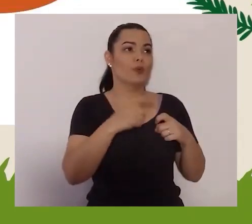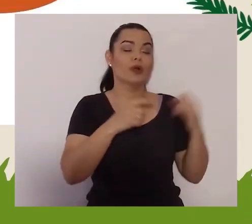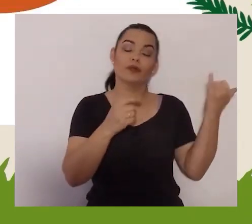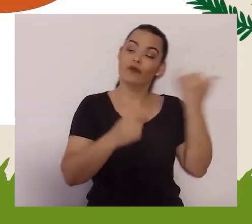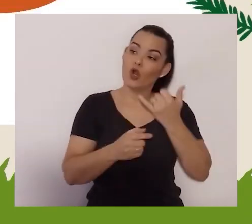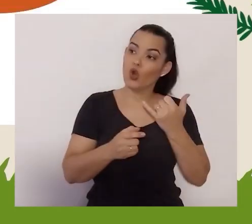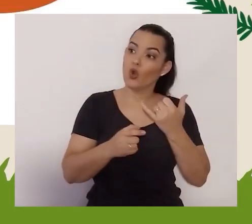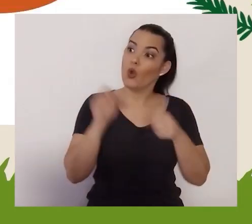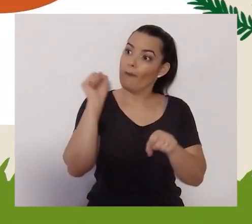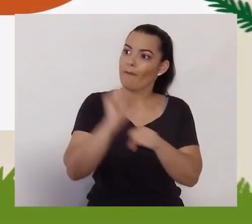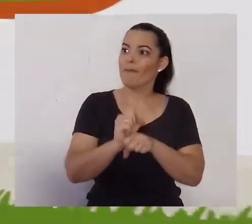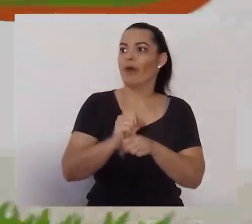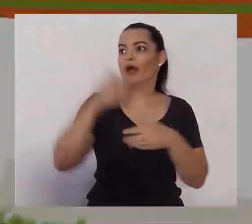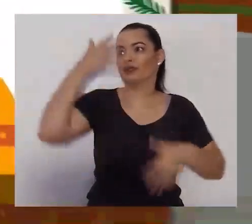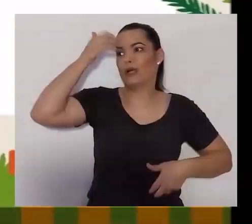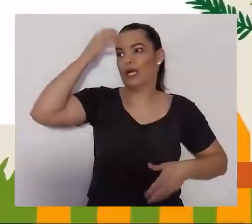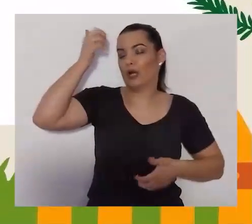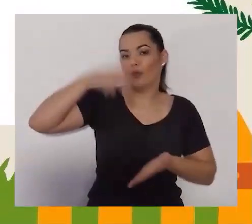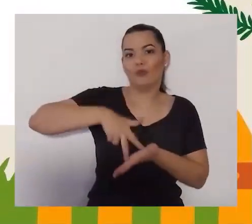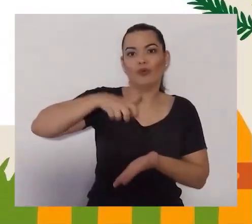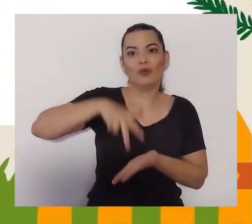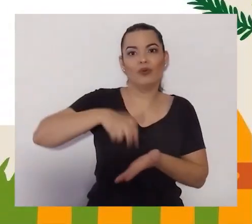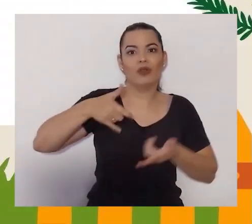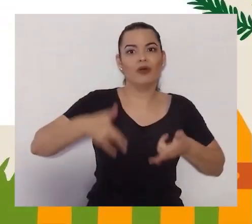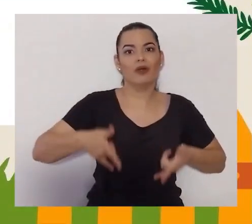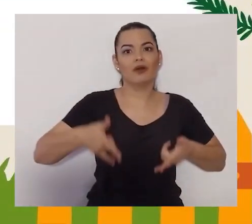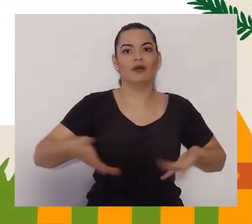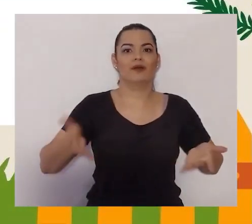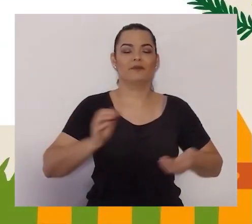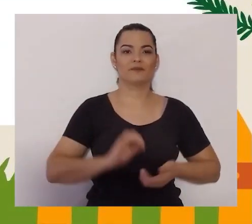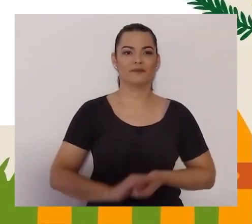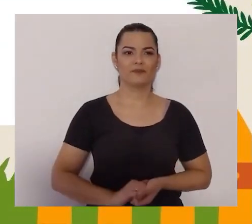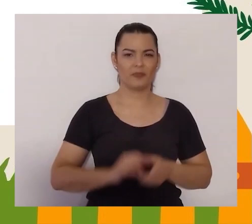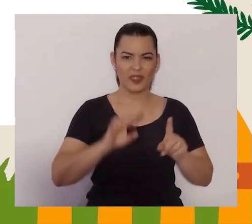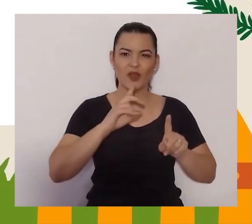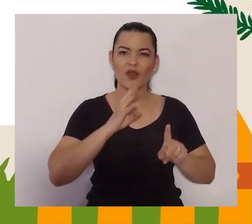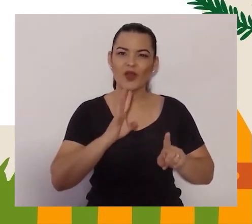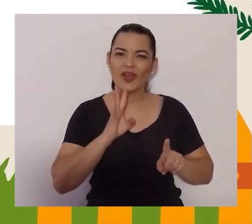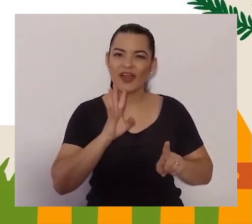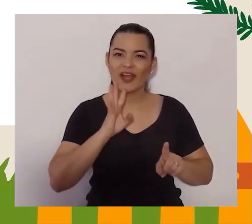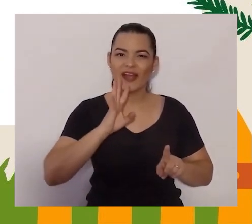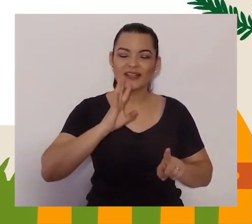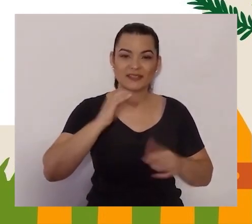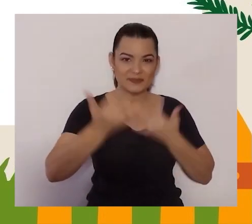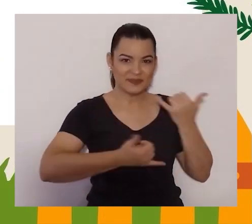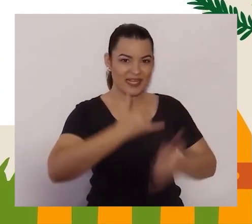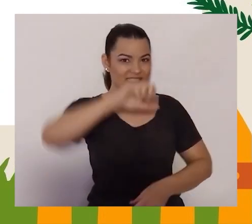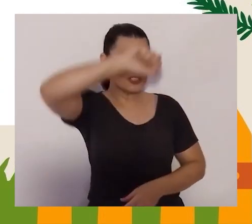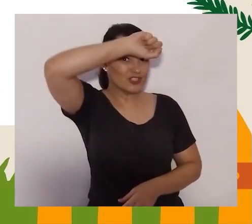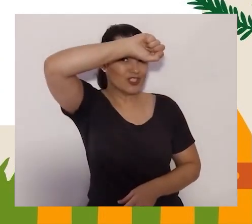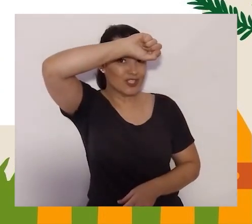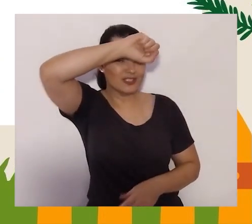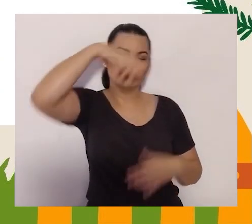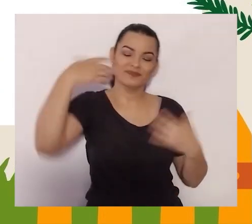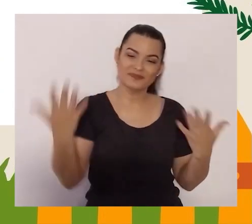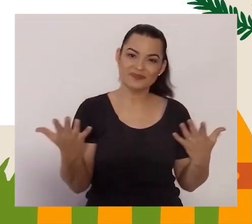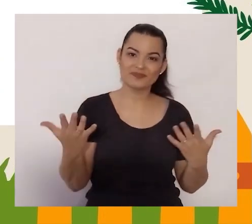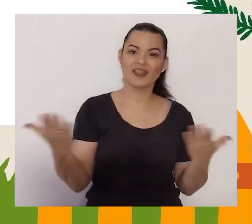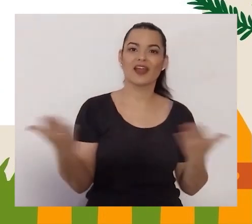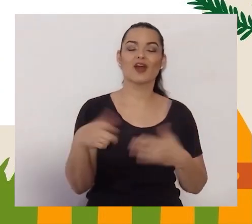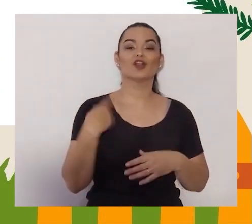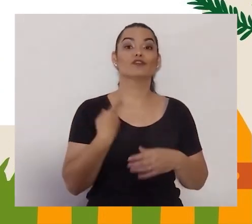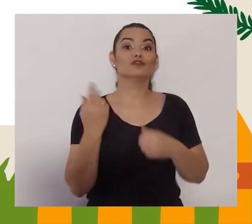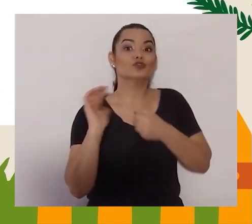de macacos pulando no colchão. Você conhece aquela brincadeira de esconde-esconde? Pois é, agora nós vamos